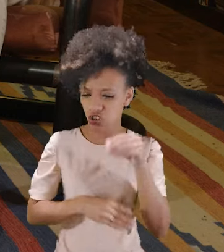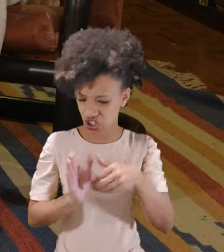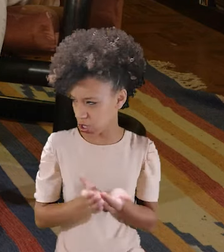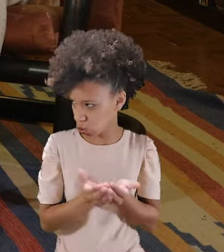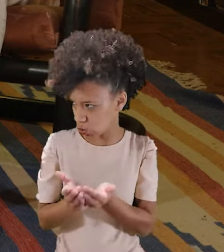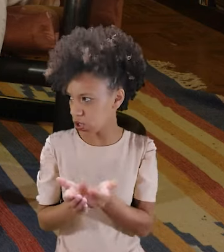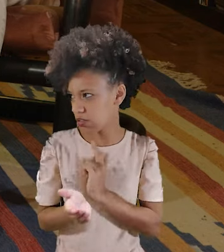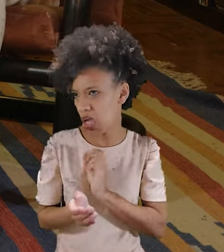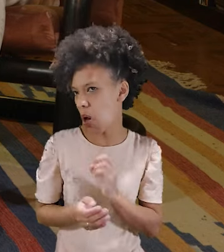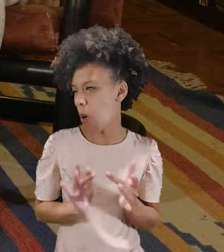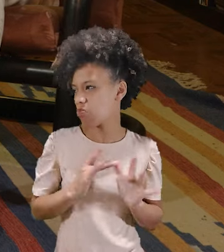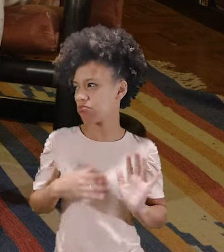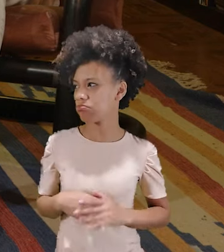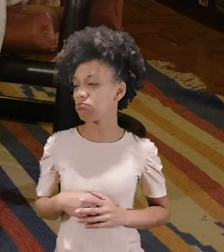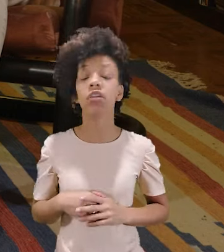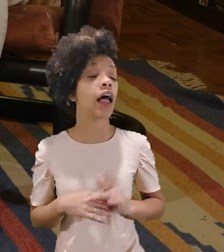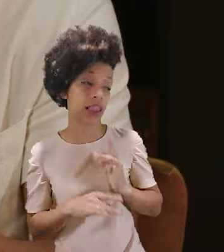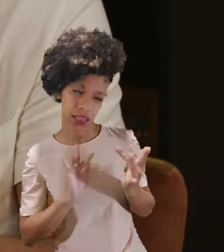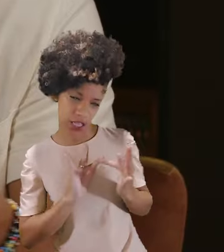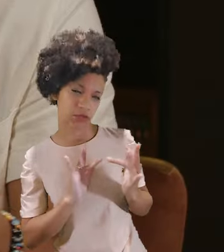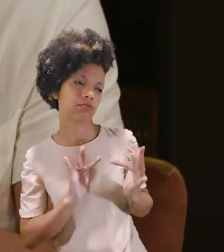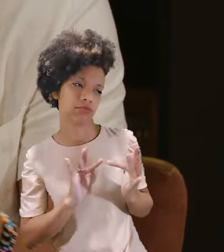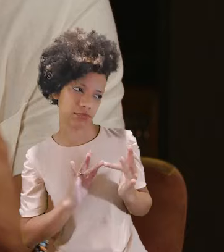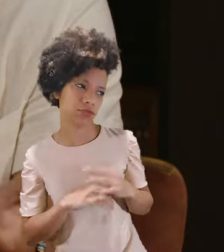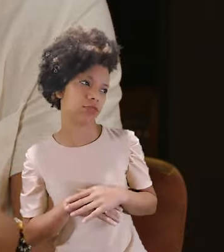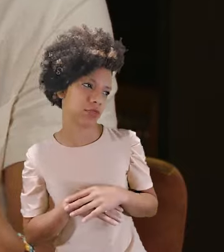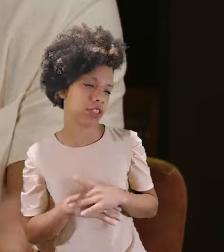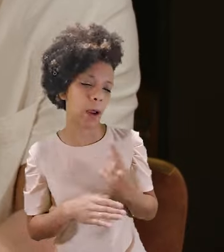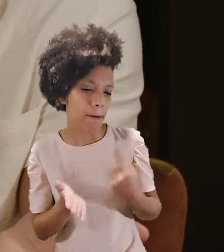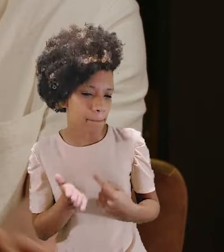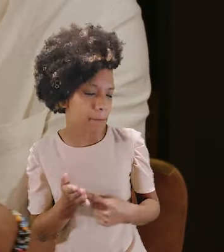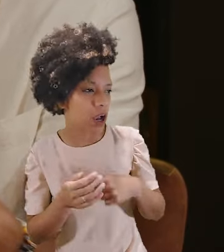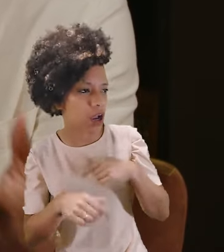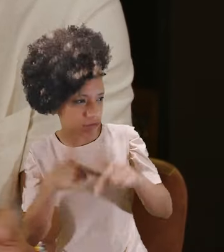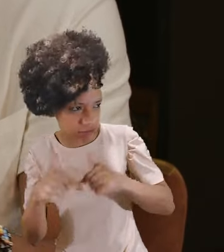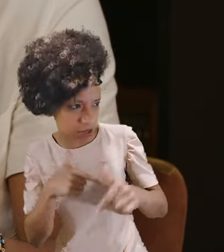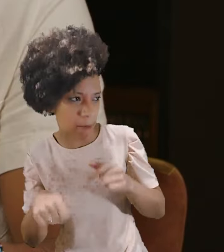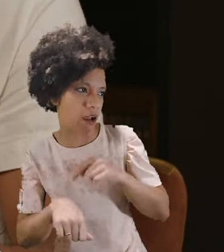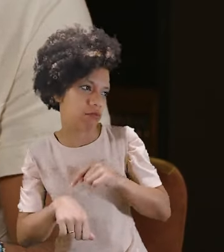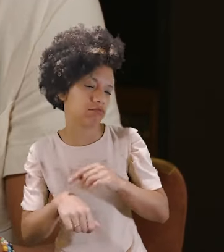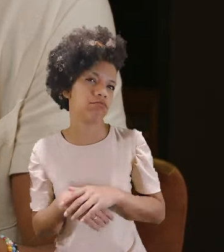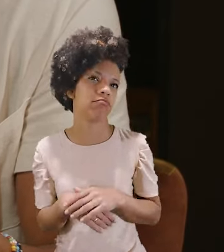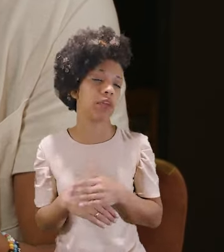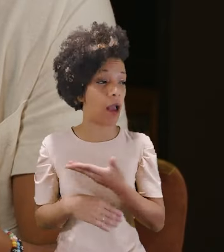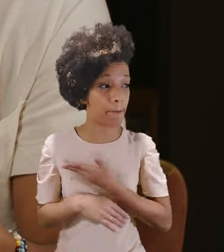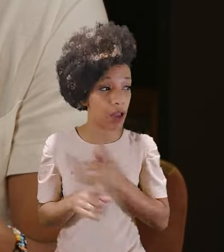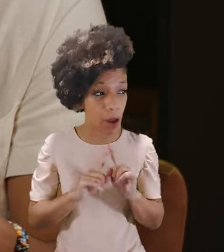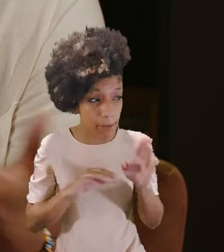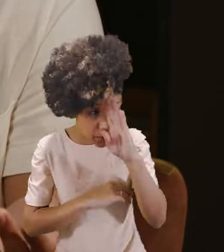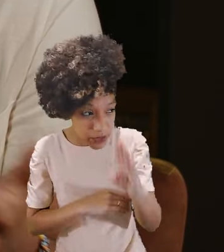da galera da tripulação ou você nem tem contato não a gente tem contato tem contatos é assim são mais colegas de trabalho né somente Alguns são amigos e tal